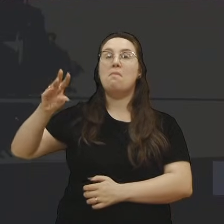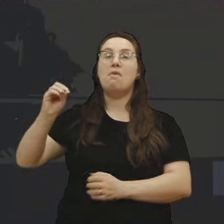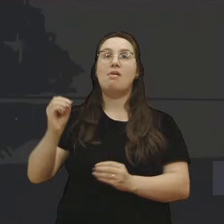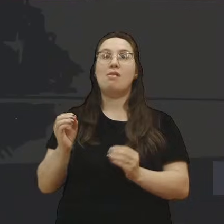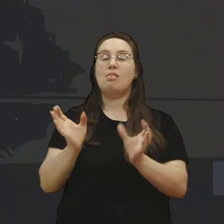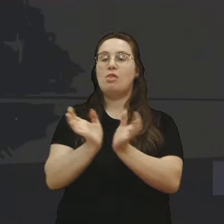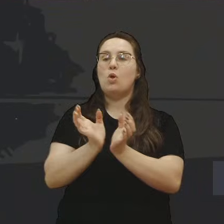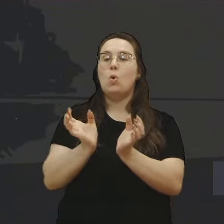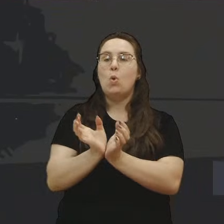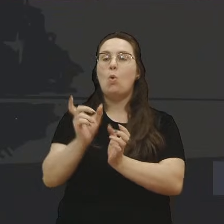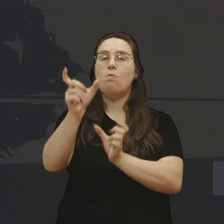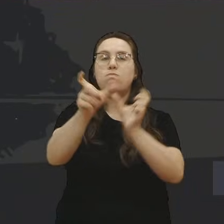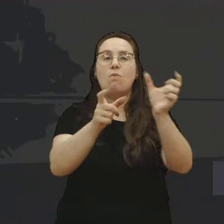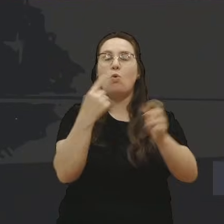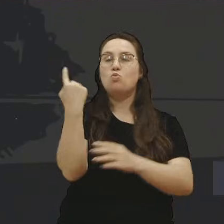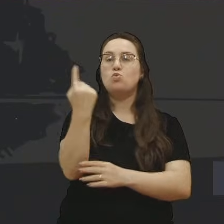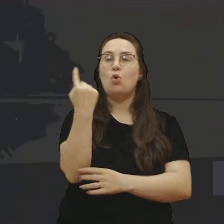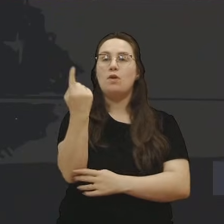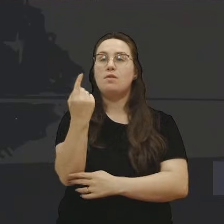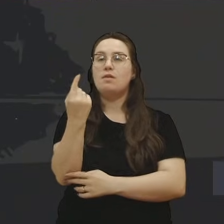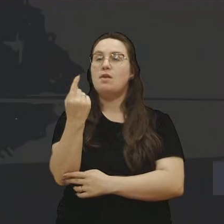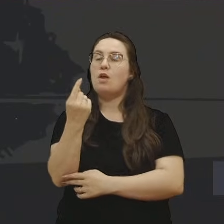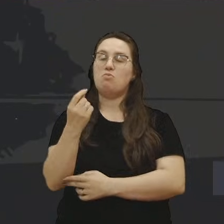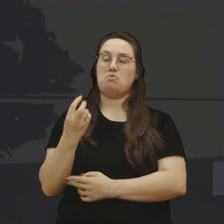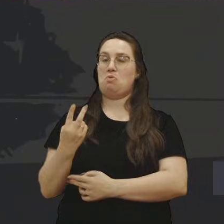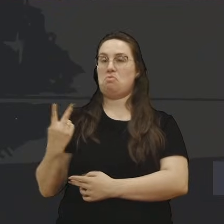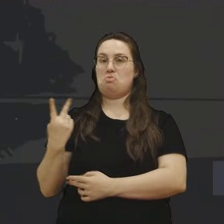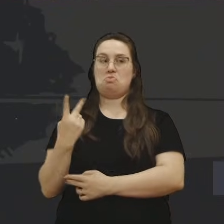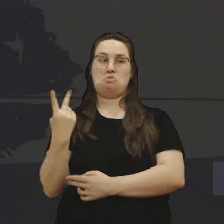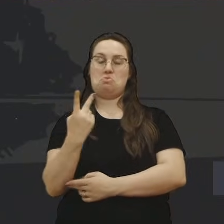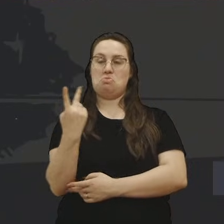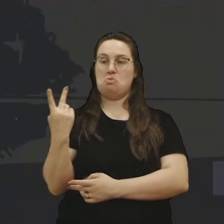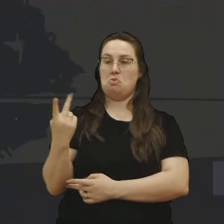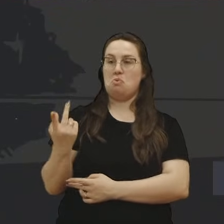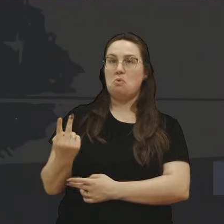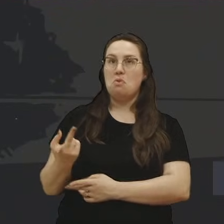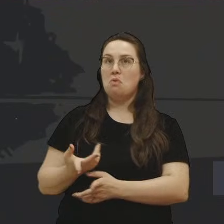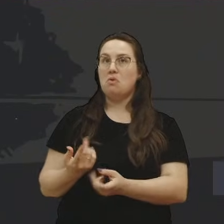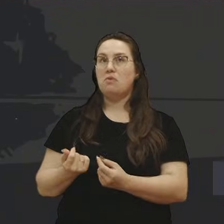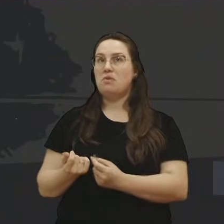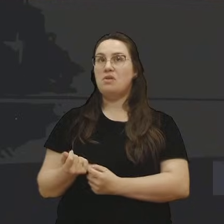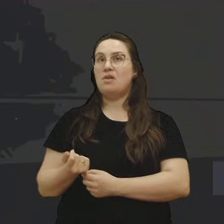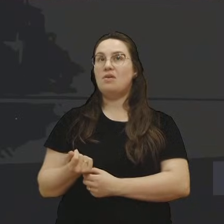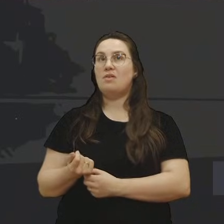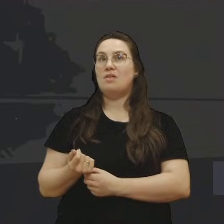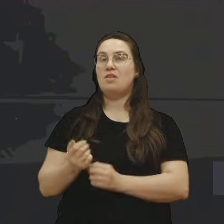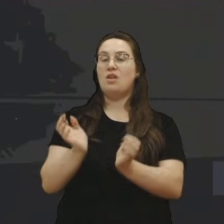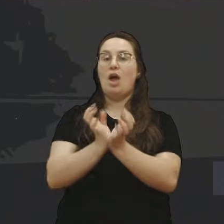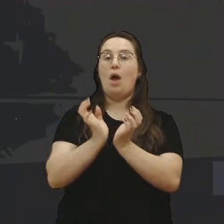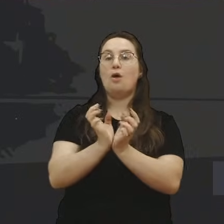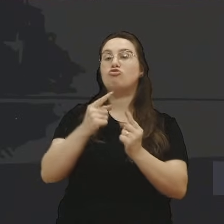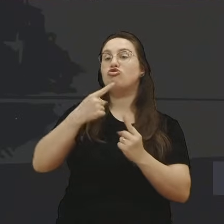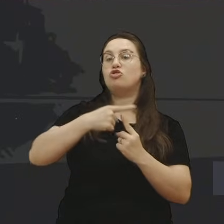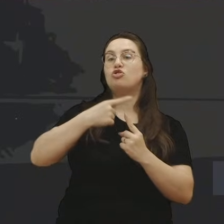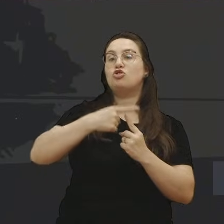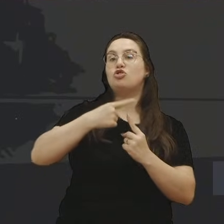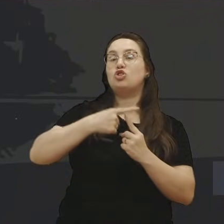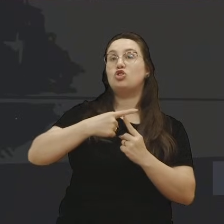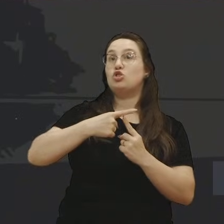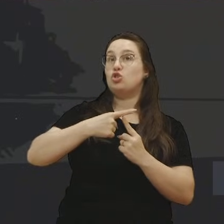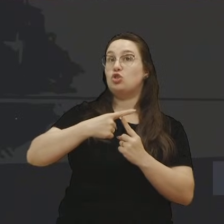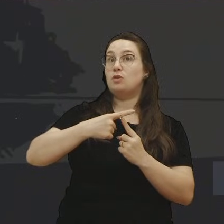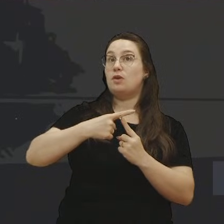a partir de 2 pessoas não profissionais na principal categoria da modalidade, de